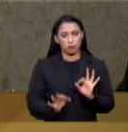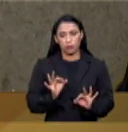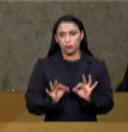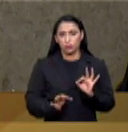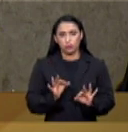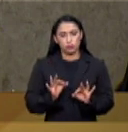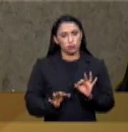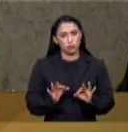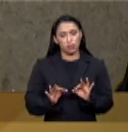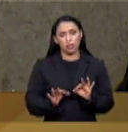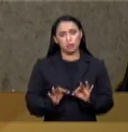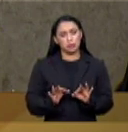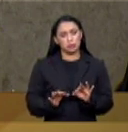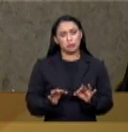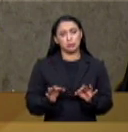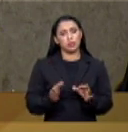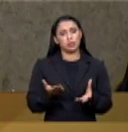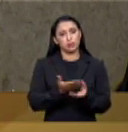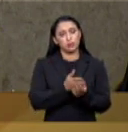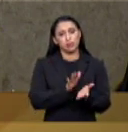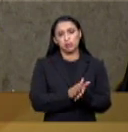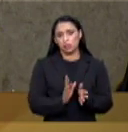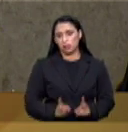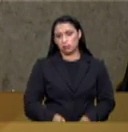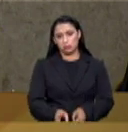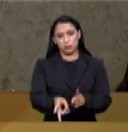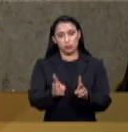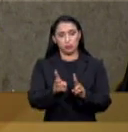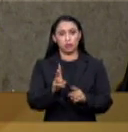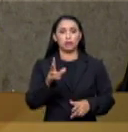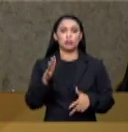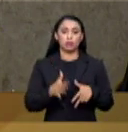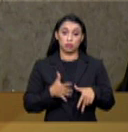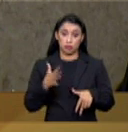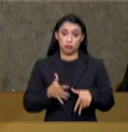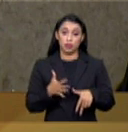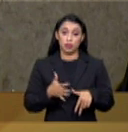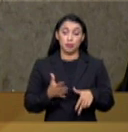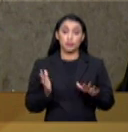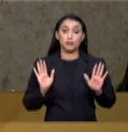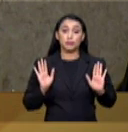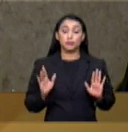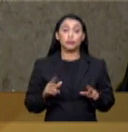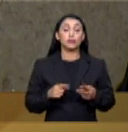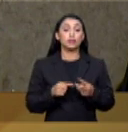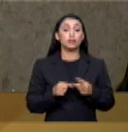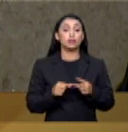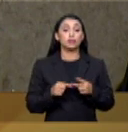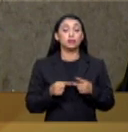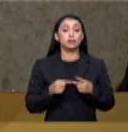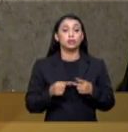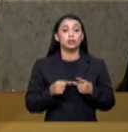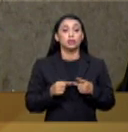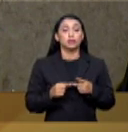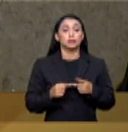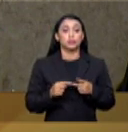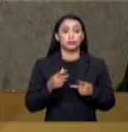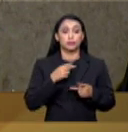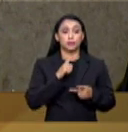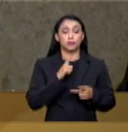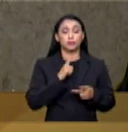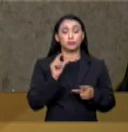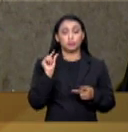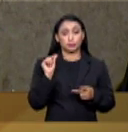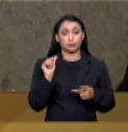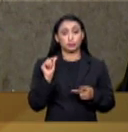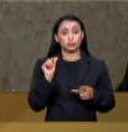do mérito, o ilustre advogado deve prosseguir com a sua sustentação. Em segundo lugar, há aqui uma peculiaridade,